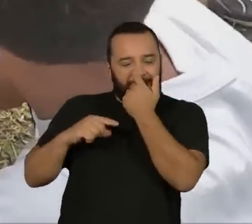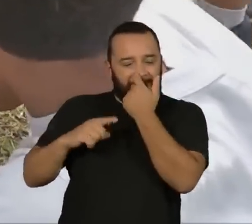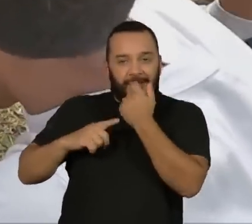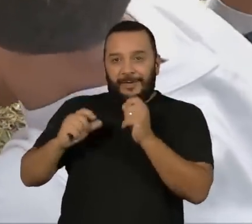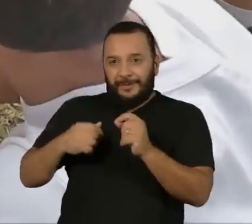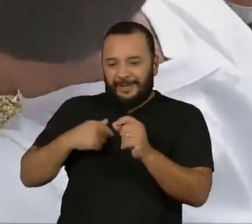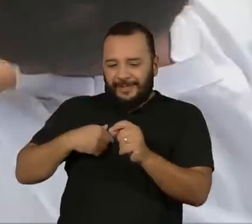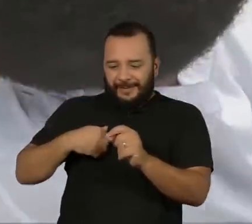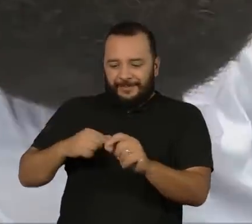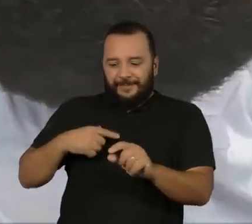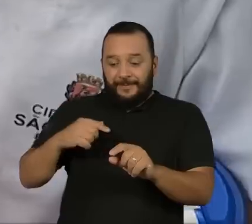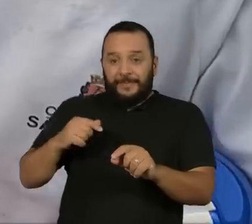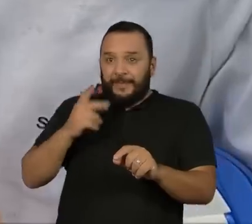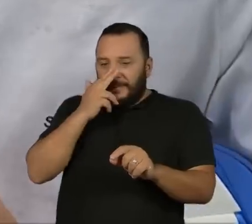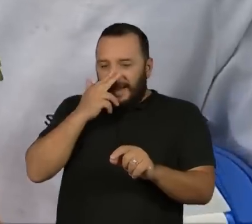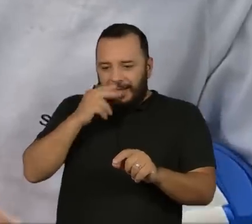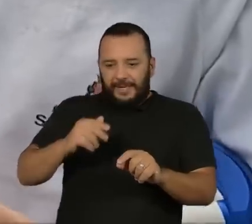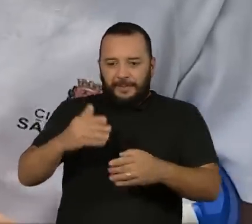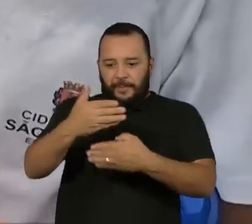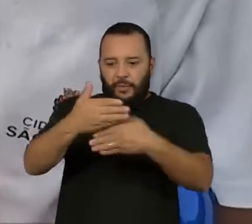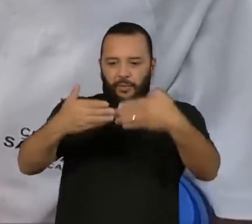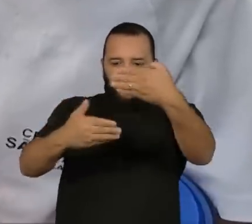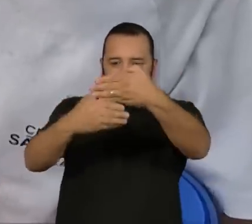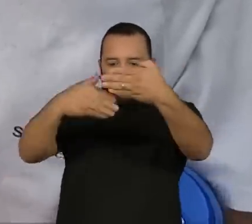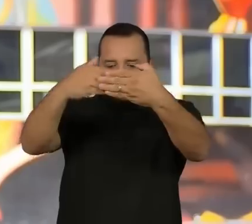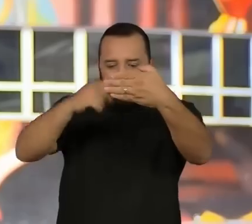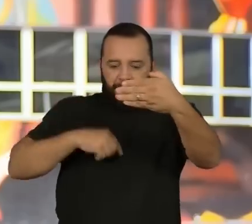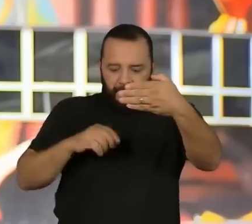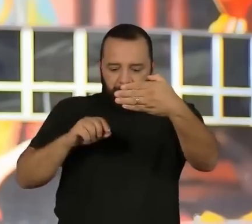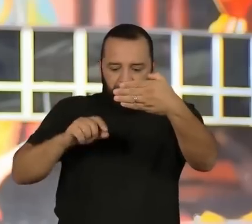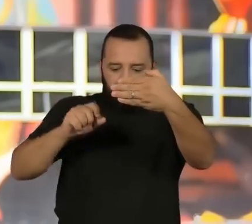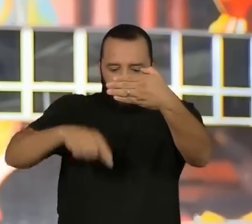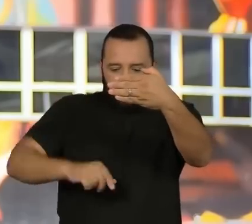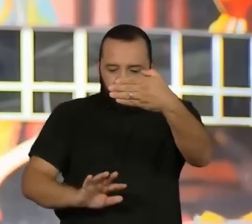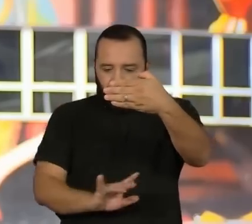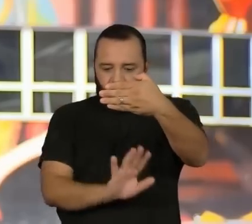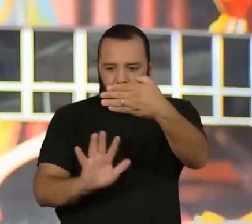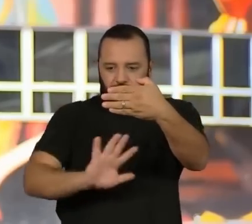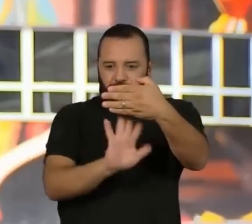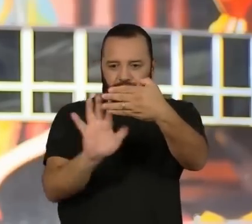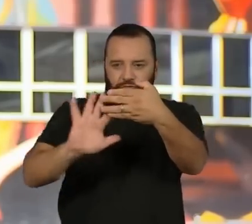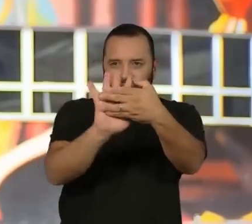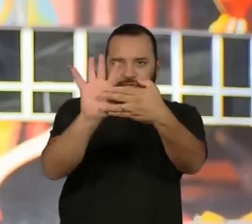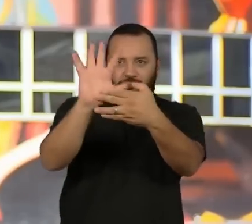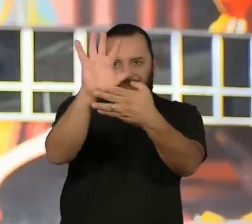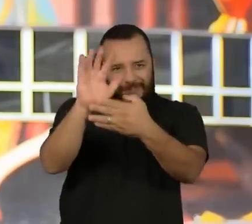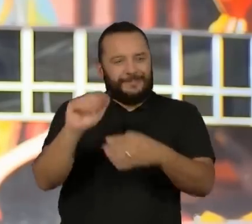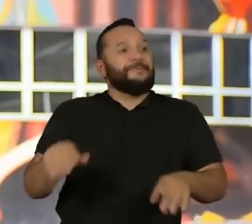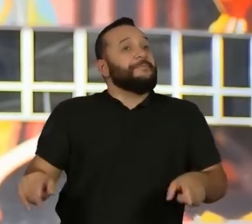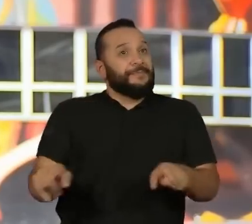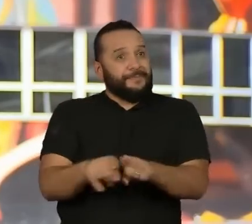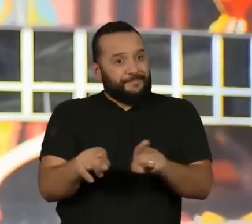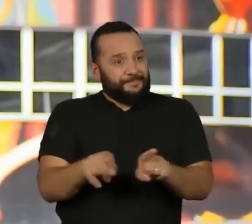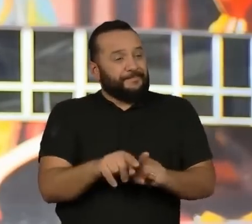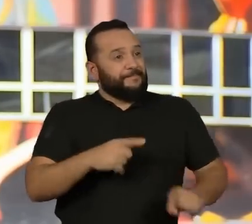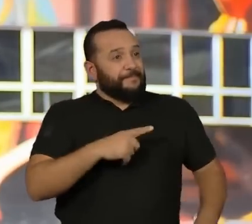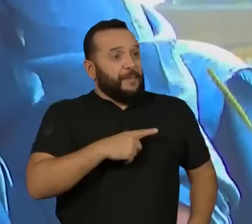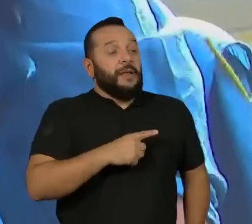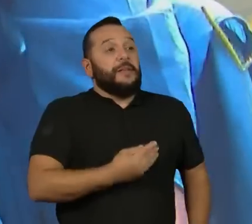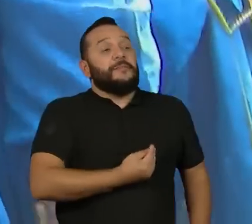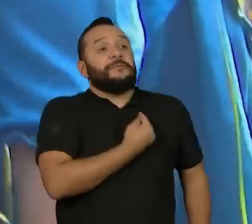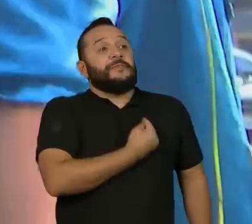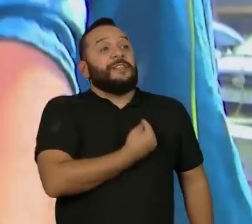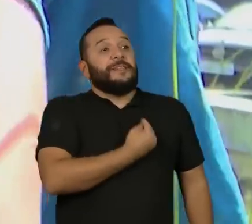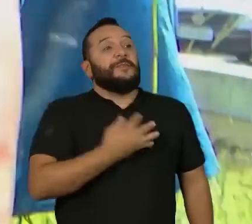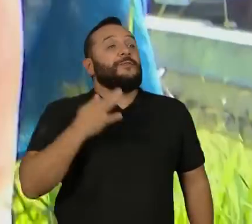a trepadeira, e abacate e alguns feijões. A gente fala que as colheitas vêm no decorrer da vida. Quando eles puderem passar